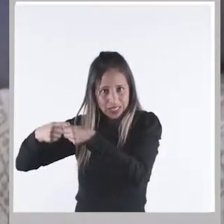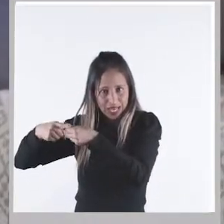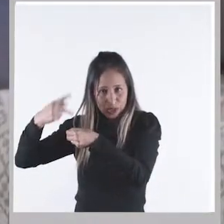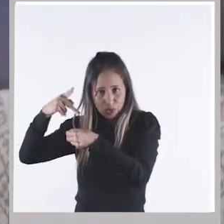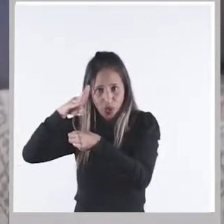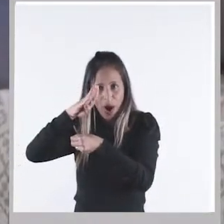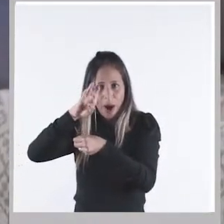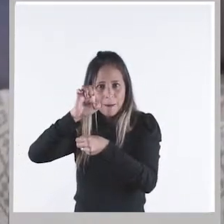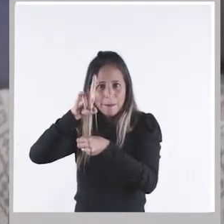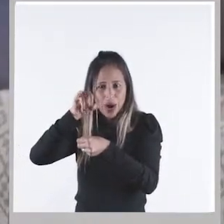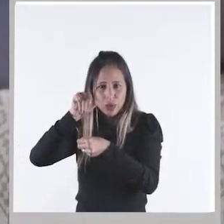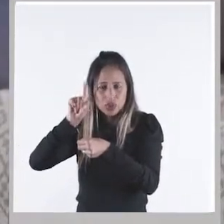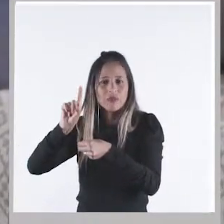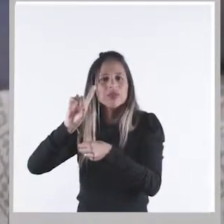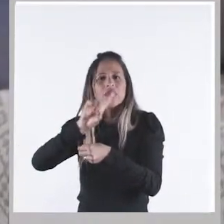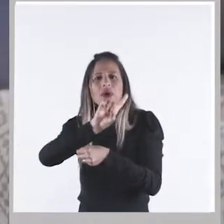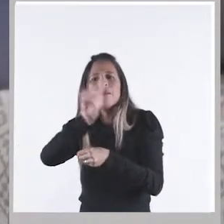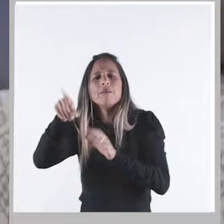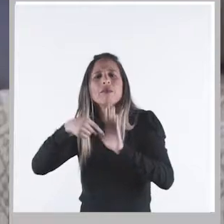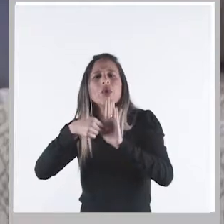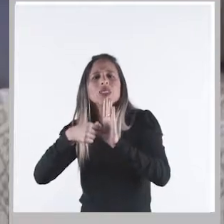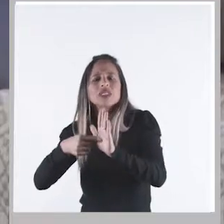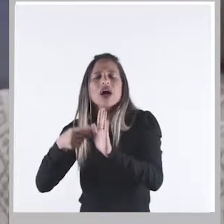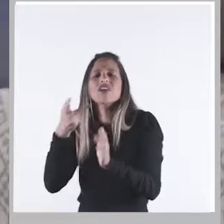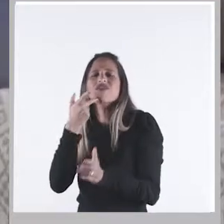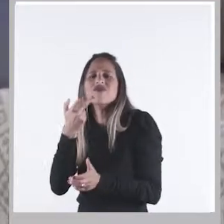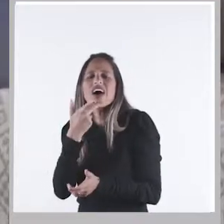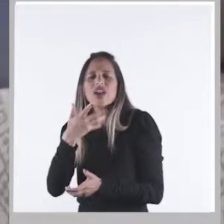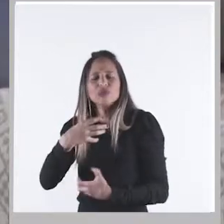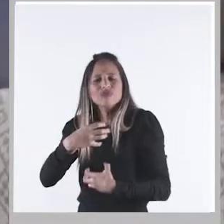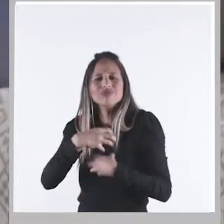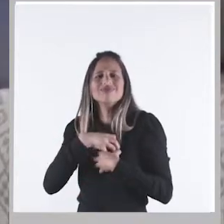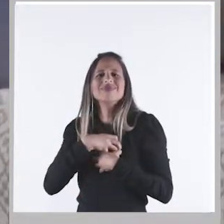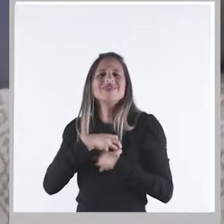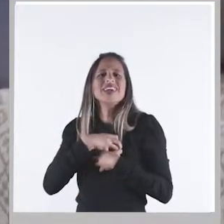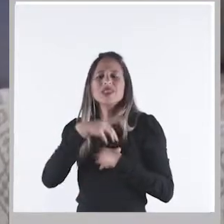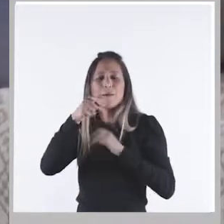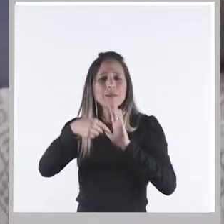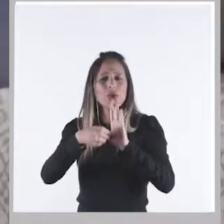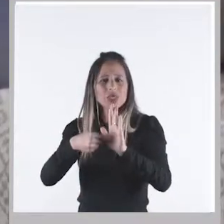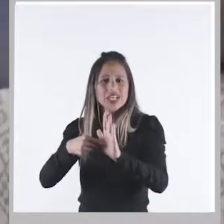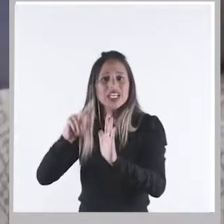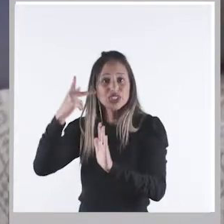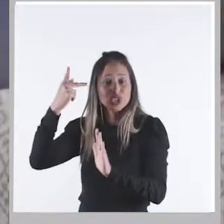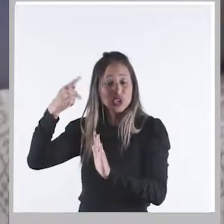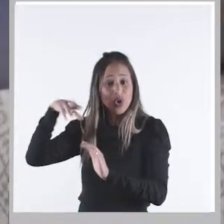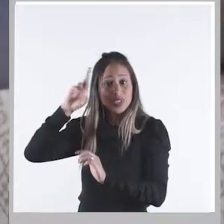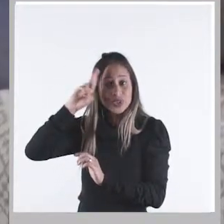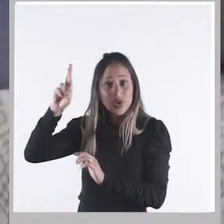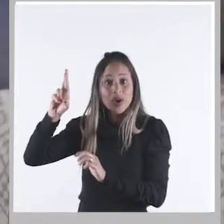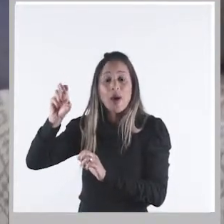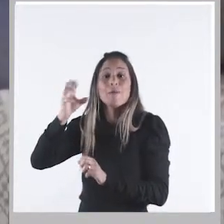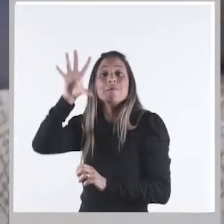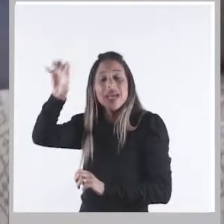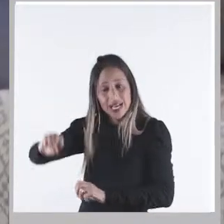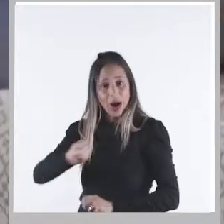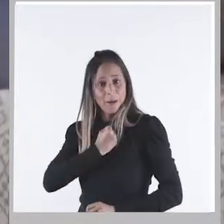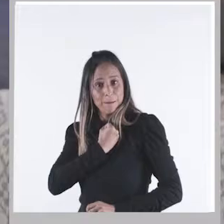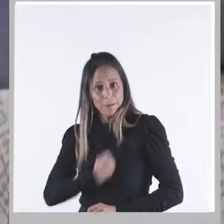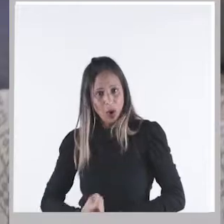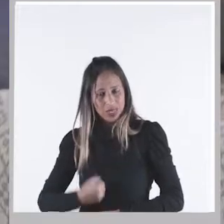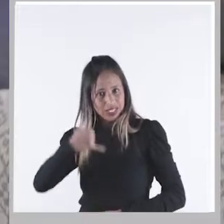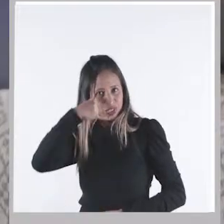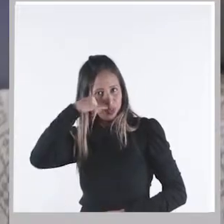né, mostrando o dia a dia, a fala, o jeito, né? Essa história mesmo da Dona Geralda buscar a bosta de boi para